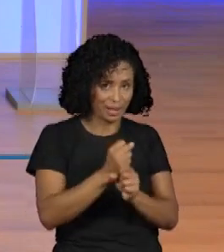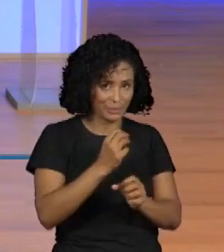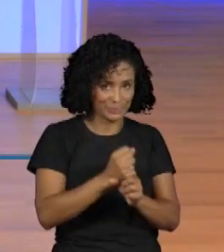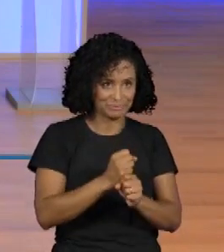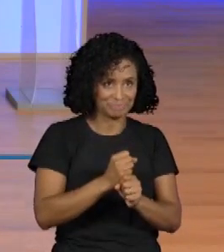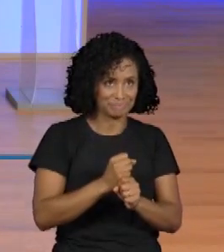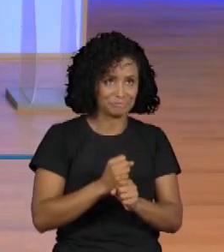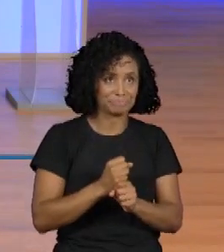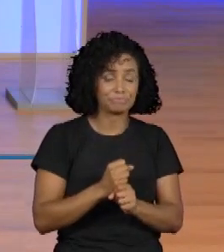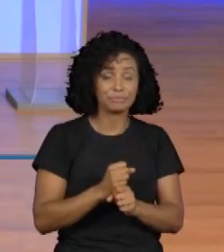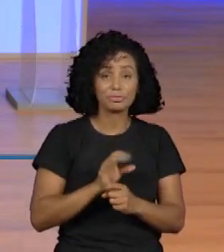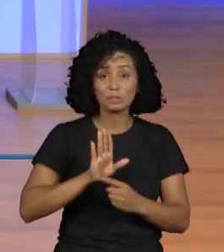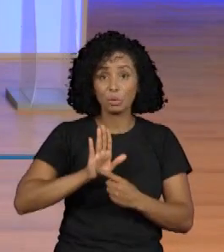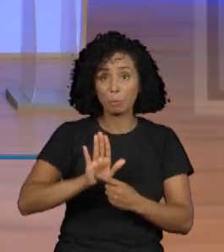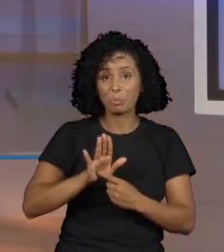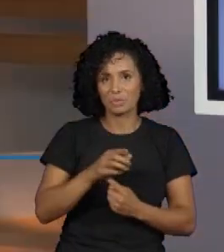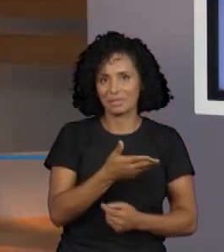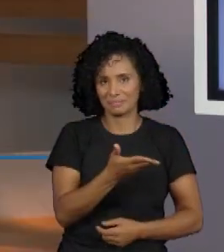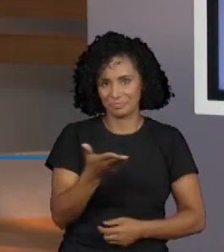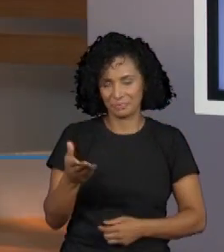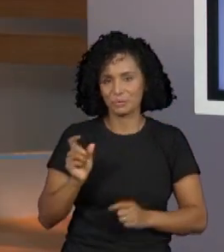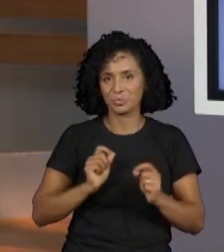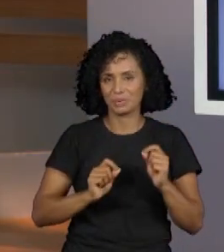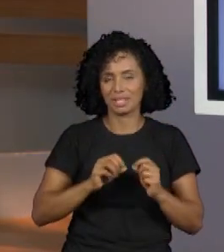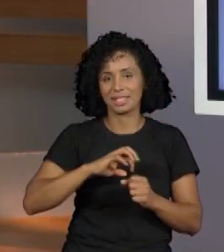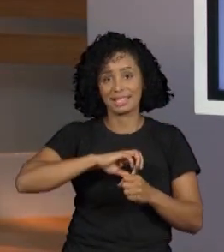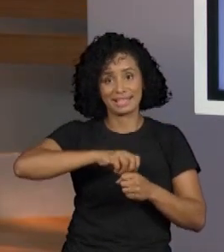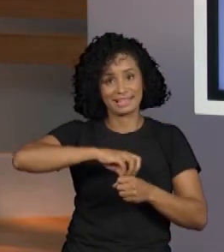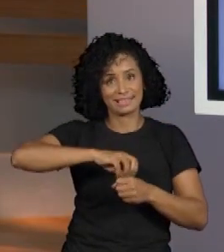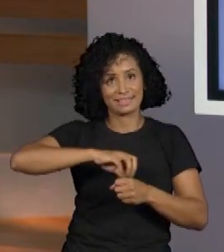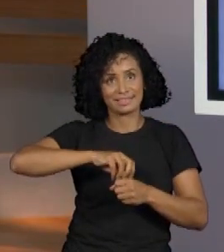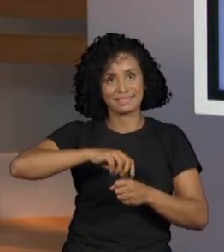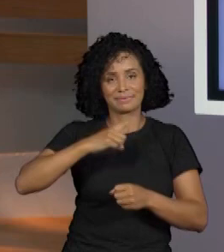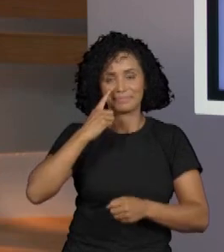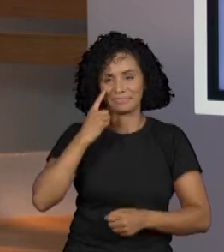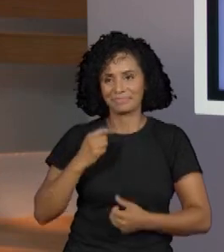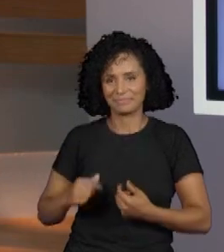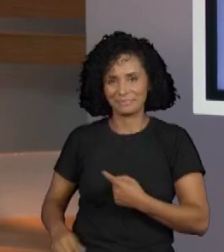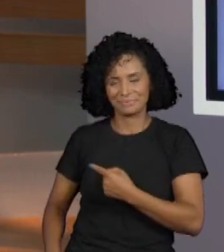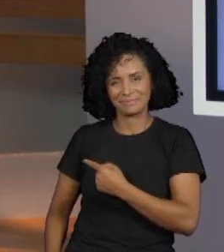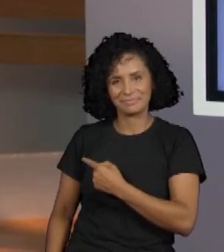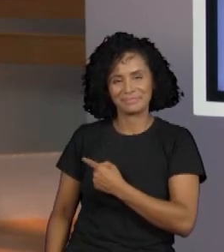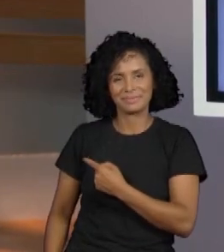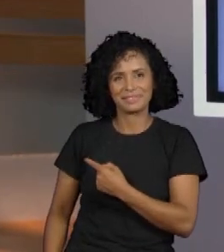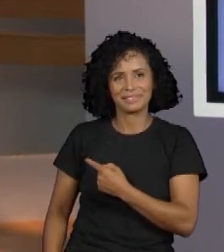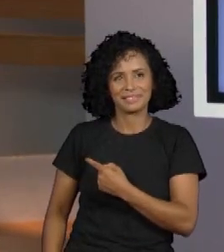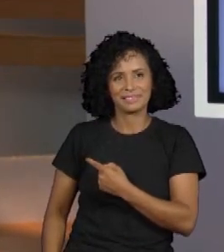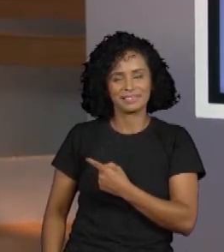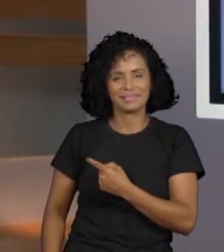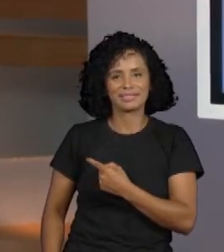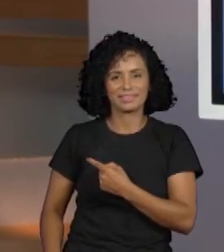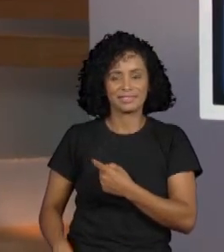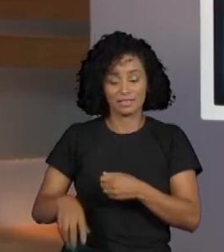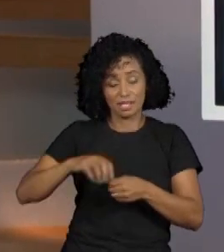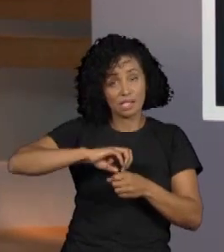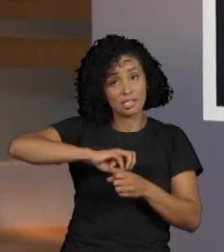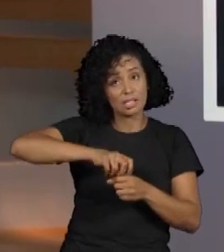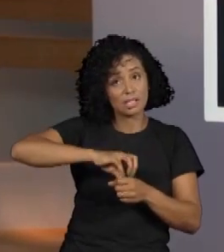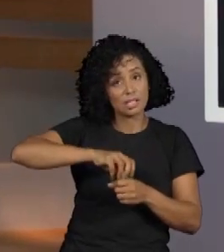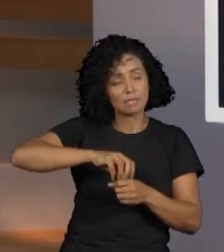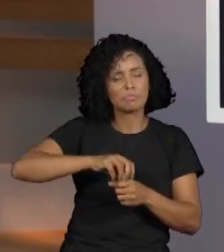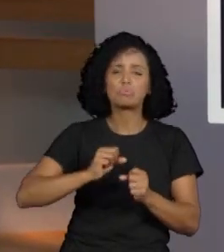aqui tampinhas, que é algo que pode ser aí, vou colocar até aqui assim, olha. Tampinhas, pode ser utilizado aí